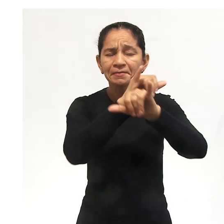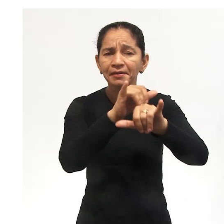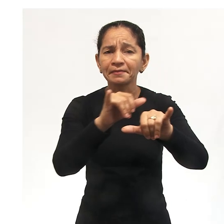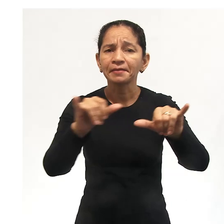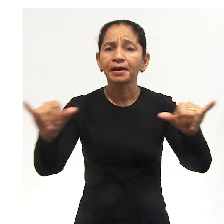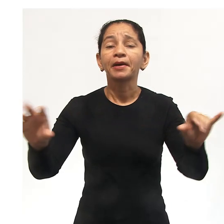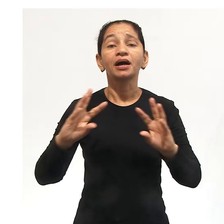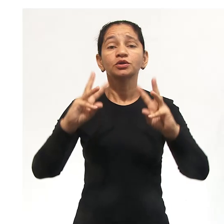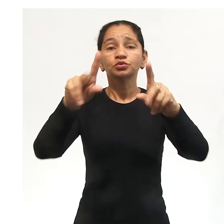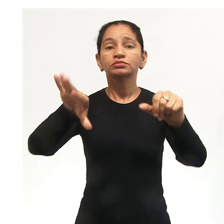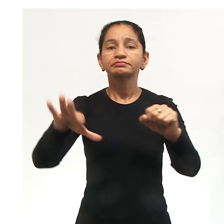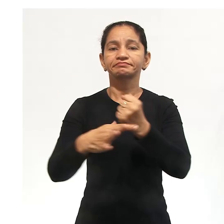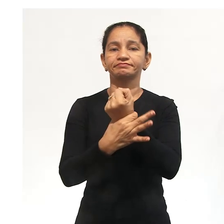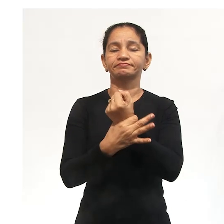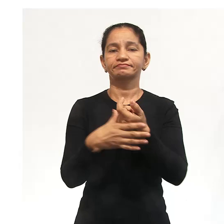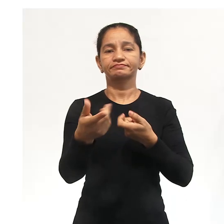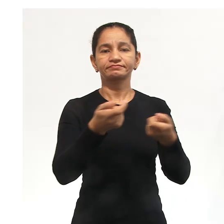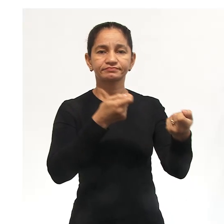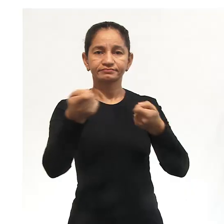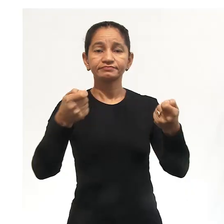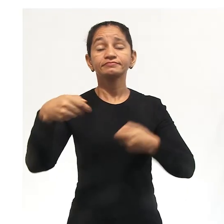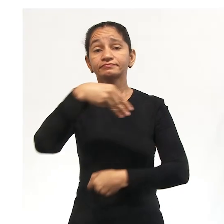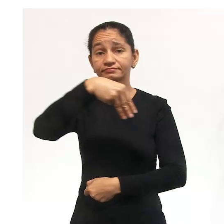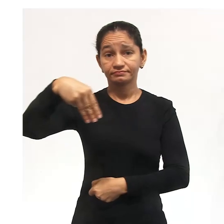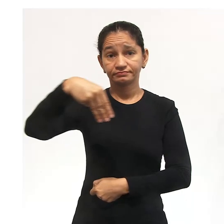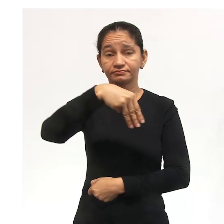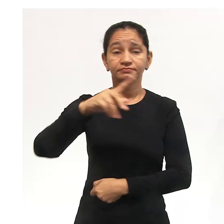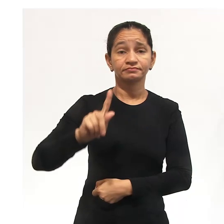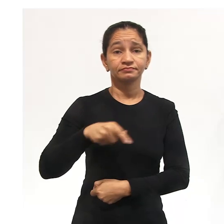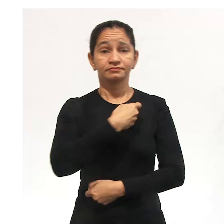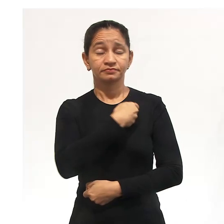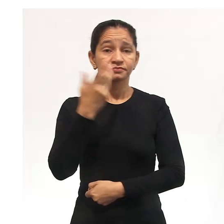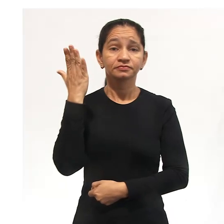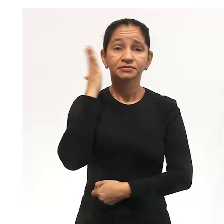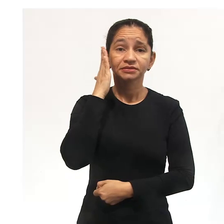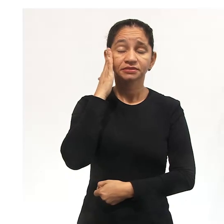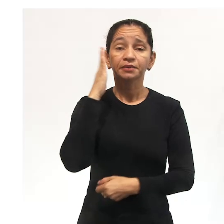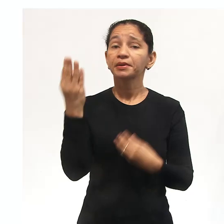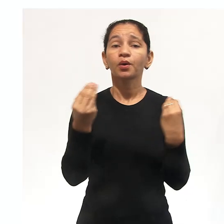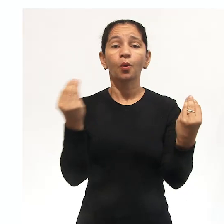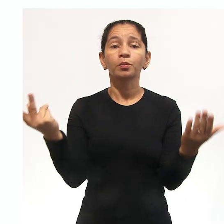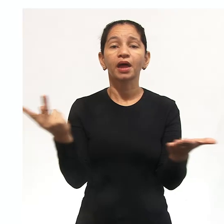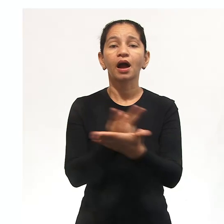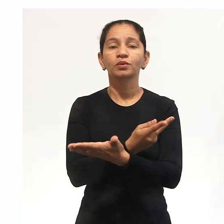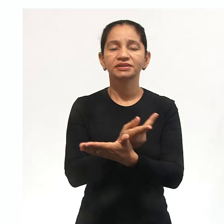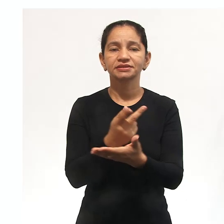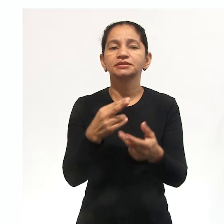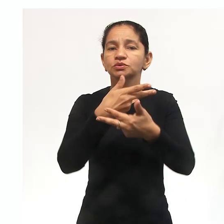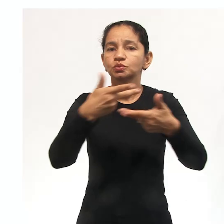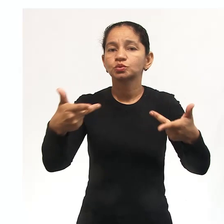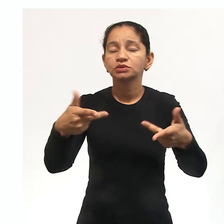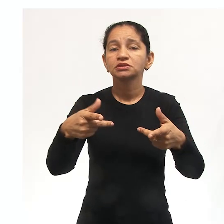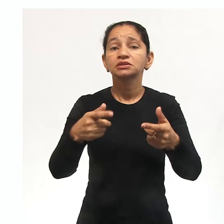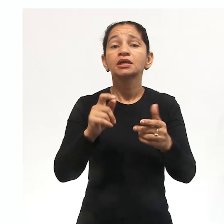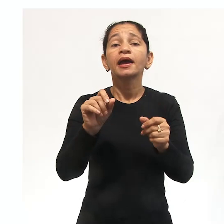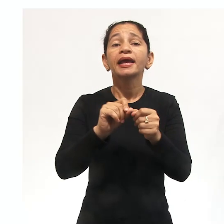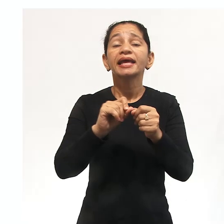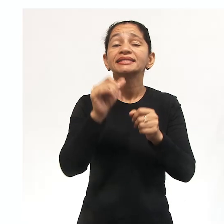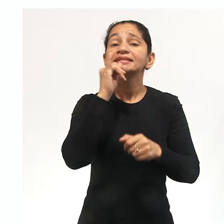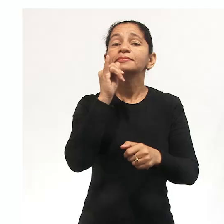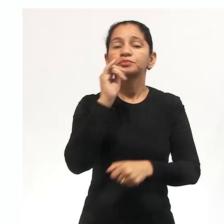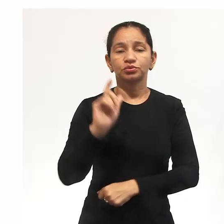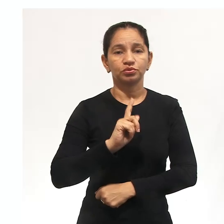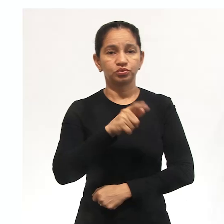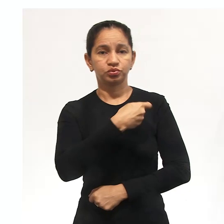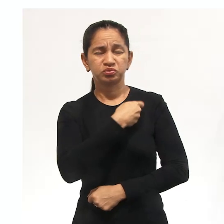ele deve ser formalizado e divulgado, garantindo o controle pelos órgãos de fiscalização.